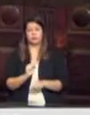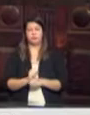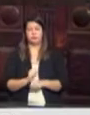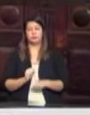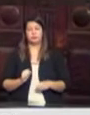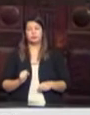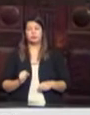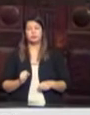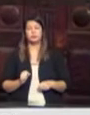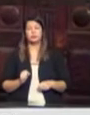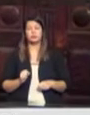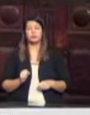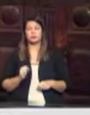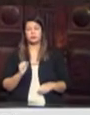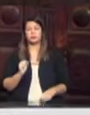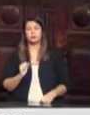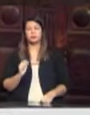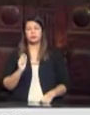em